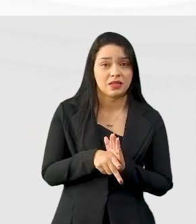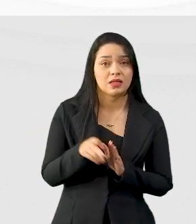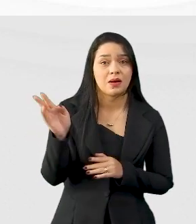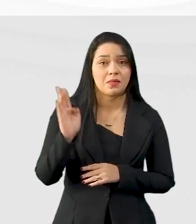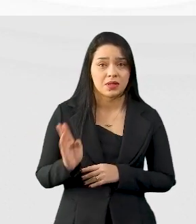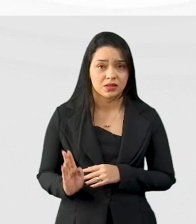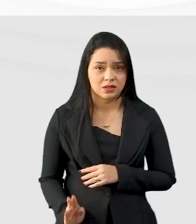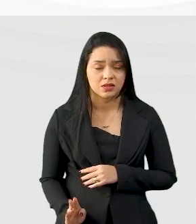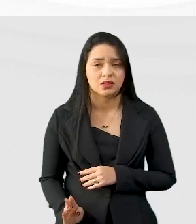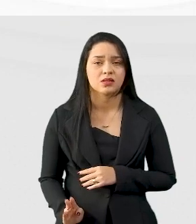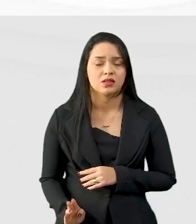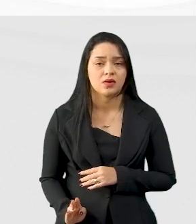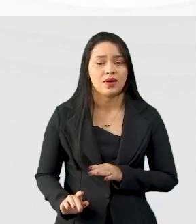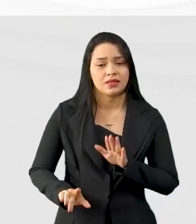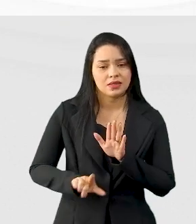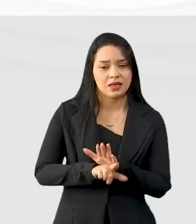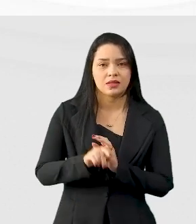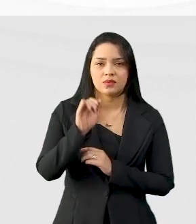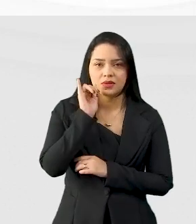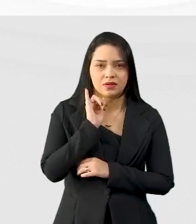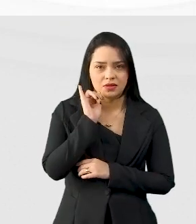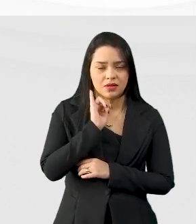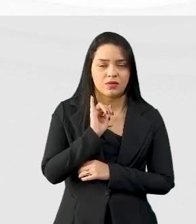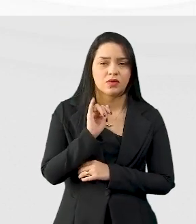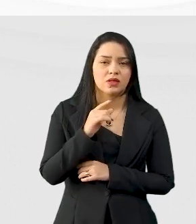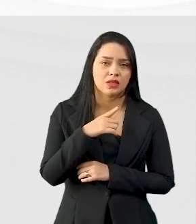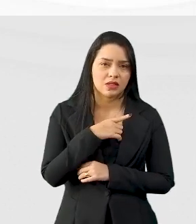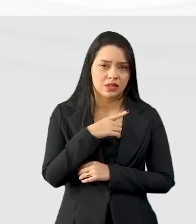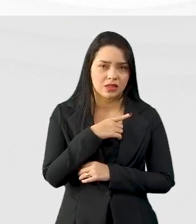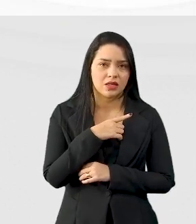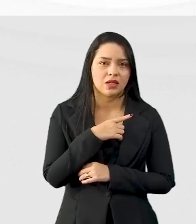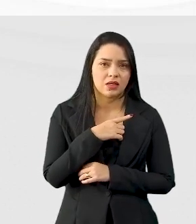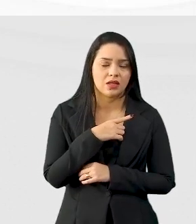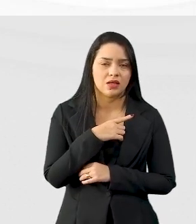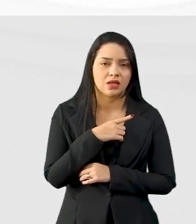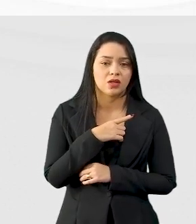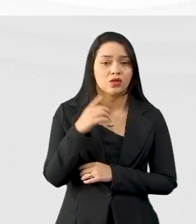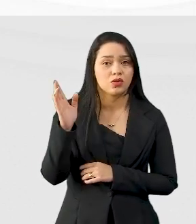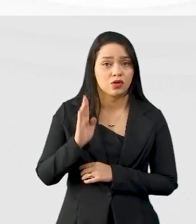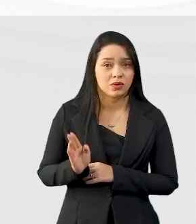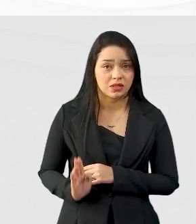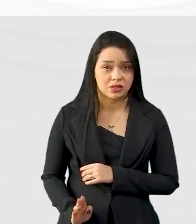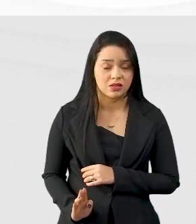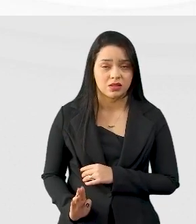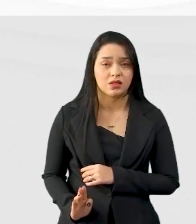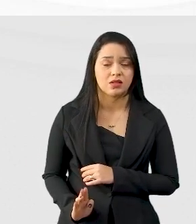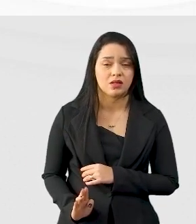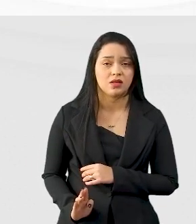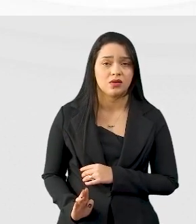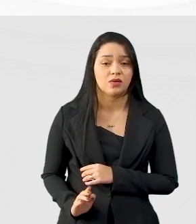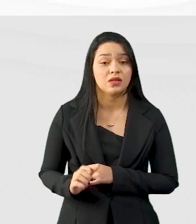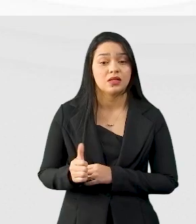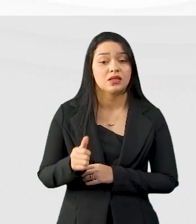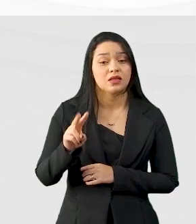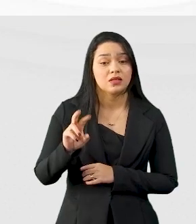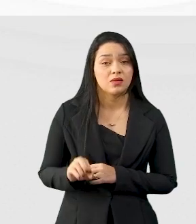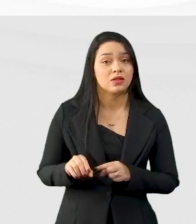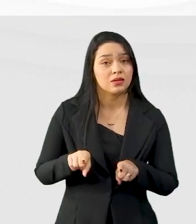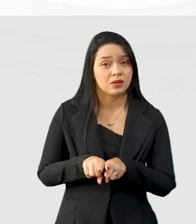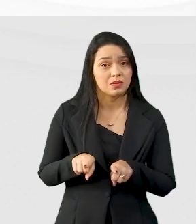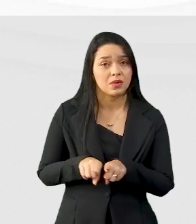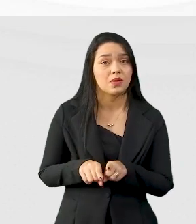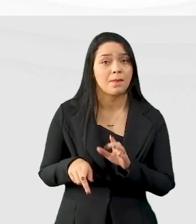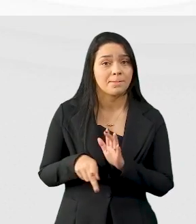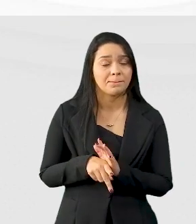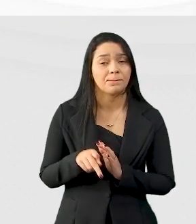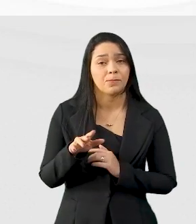Brasil, gente. As leis, por exemplo, que vigoram aqui na parte terrestre do Brasil, aqui nesses 150 quilômetros, também vão vigorar no